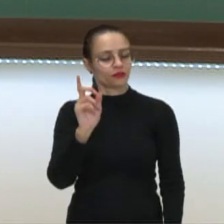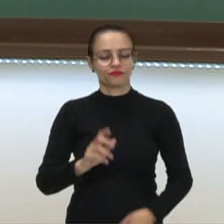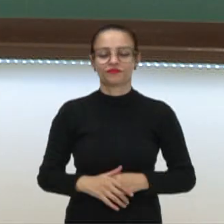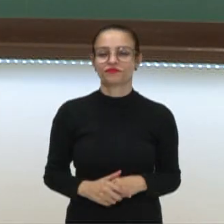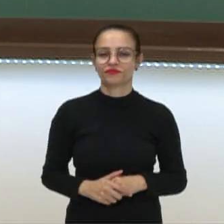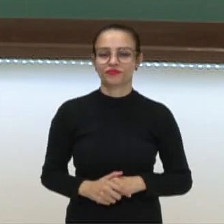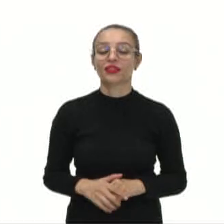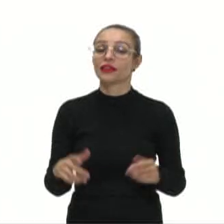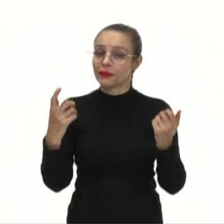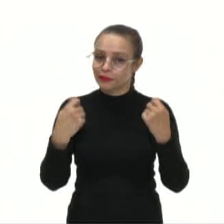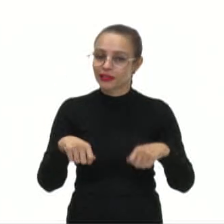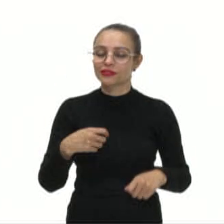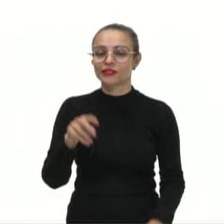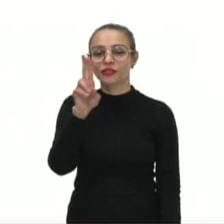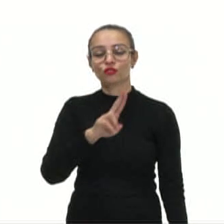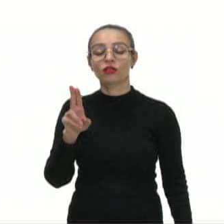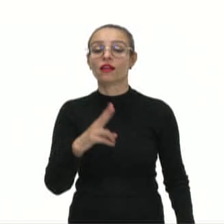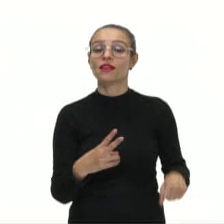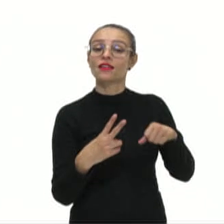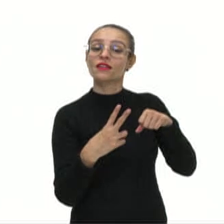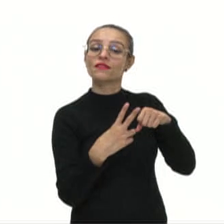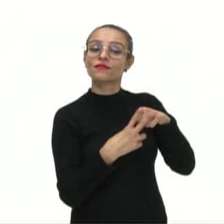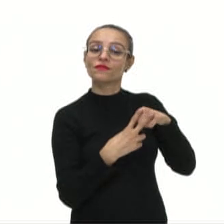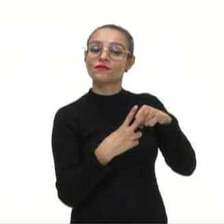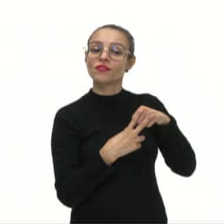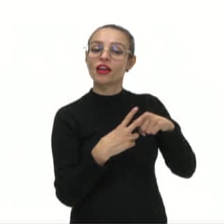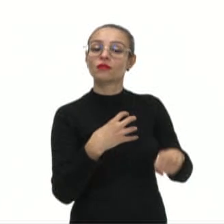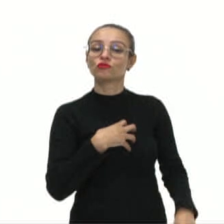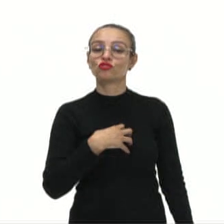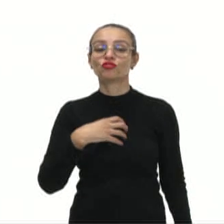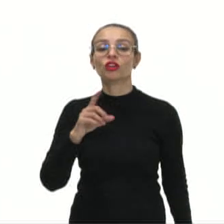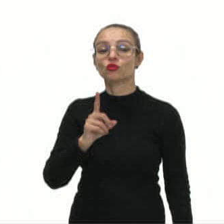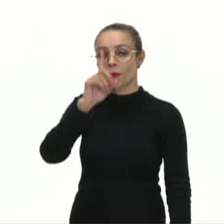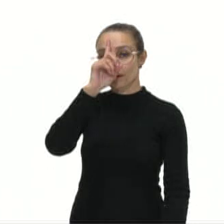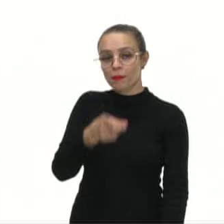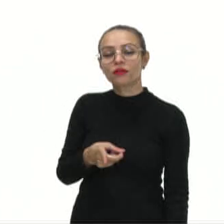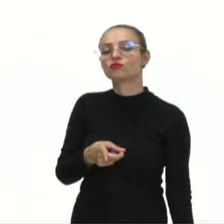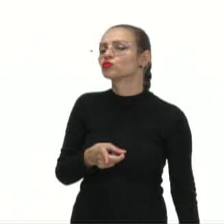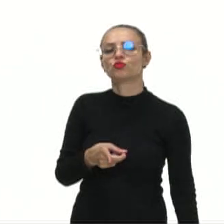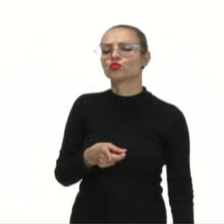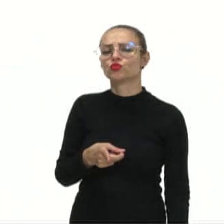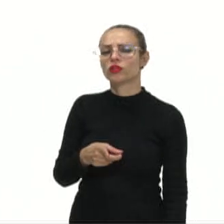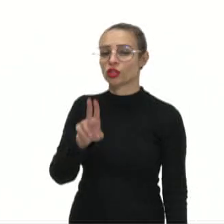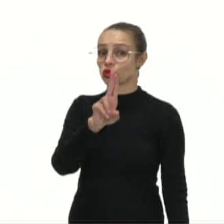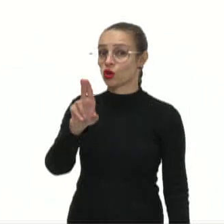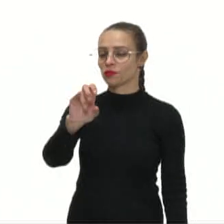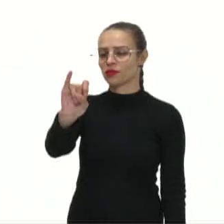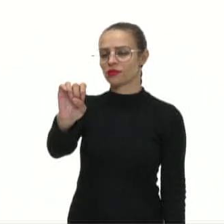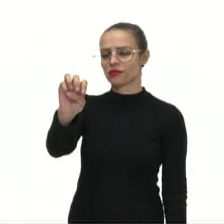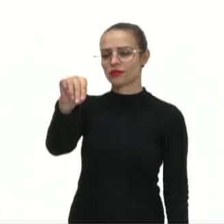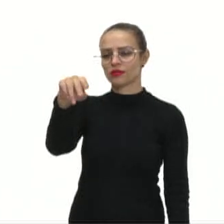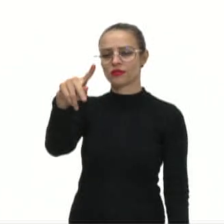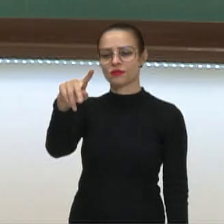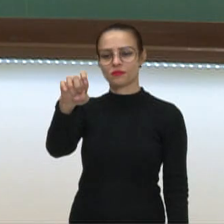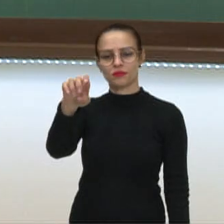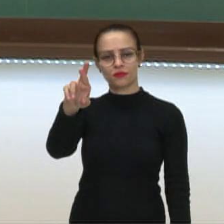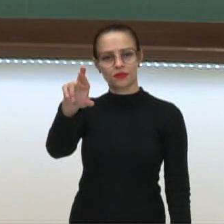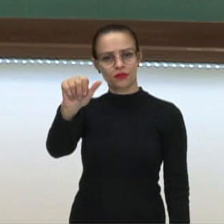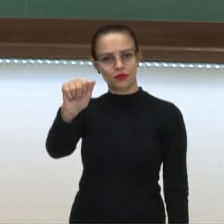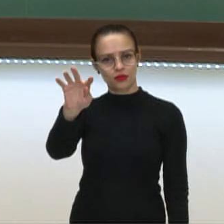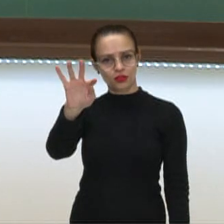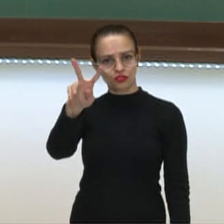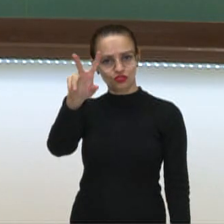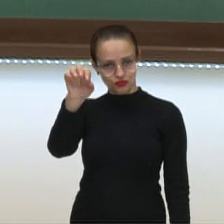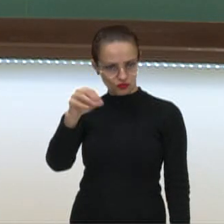Eu tenho que utilizar os verbos no imperativo. Imperativo, como o próprio nome do verbo diz, né, o